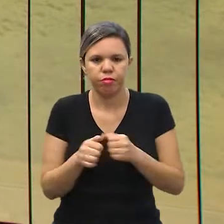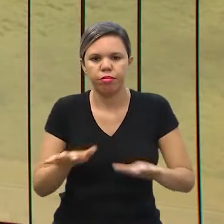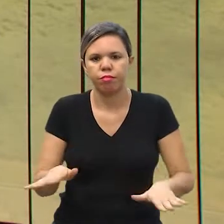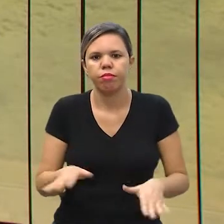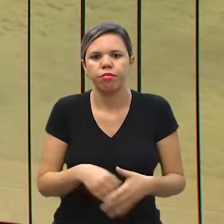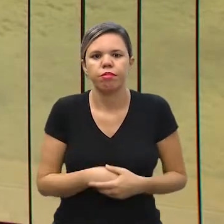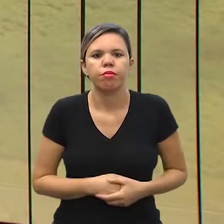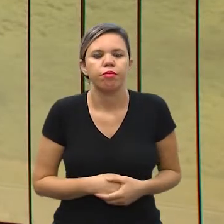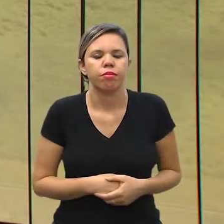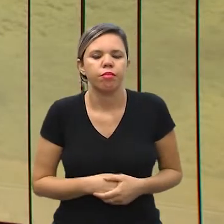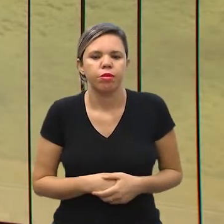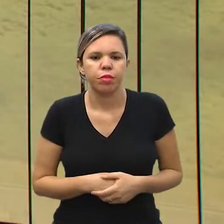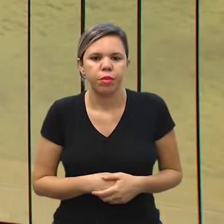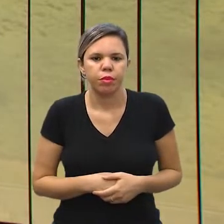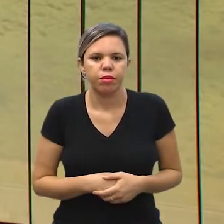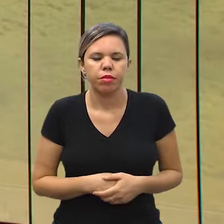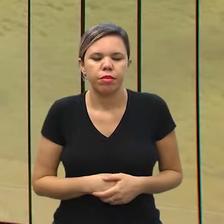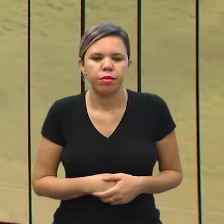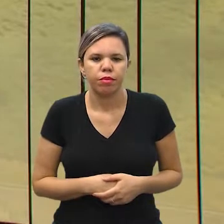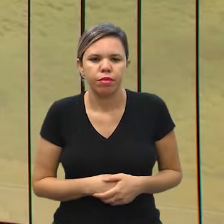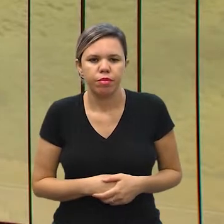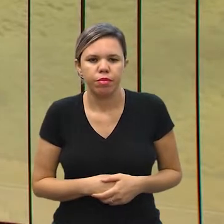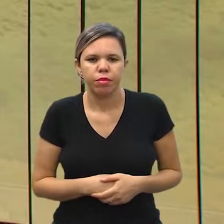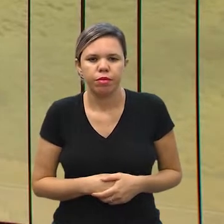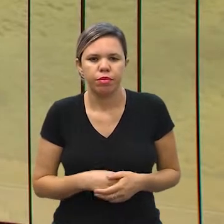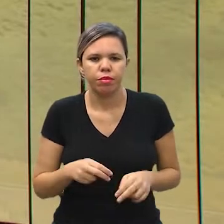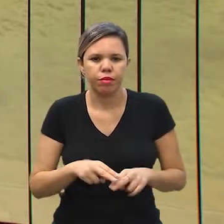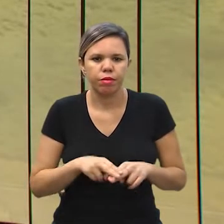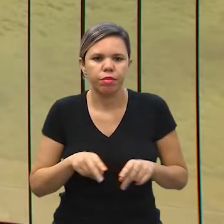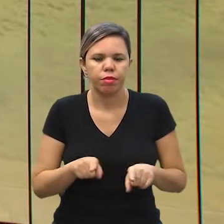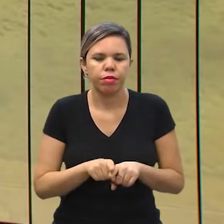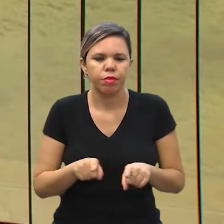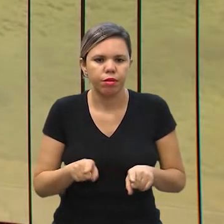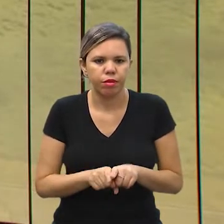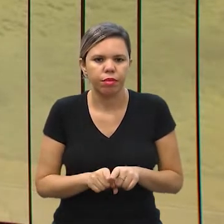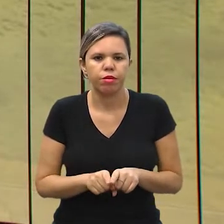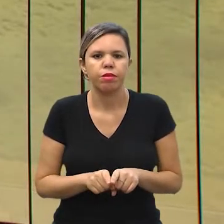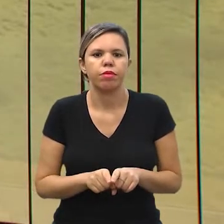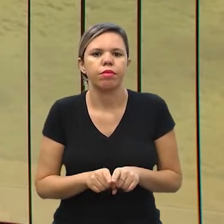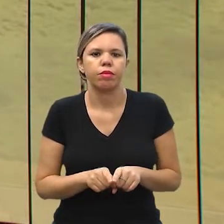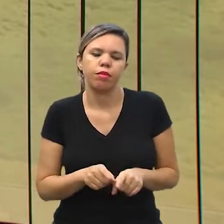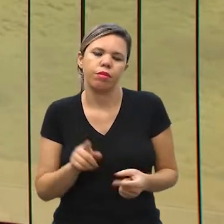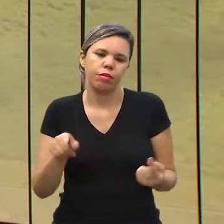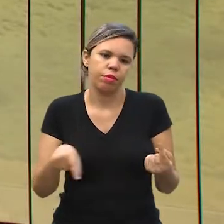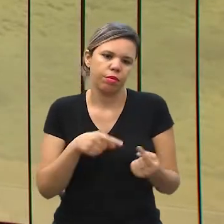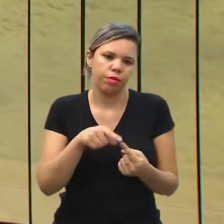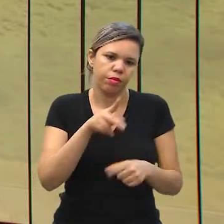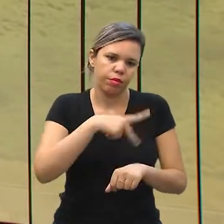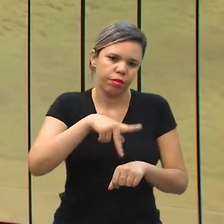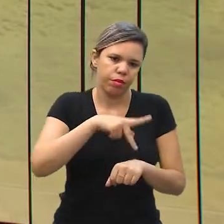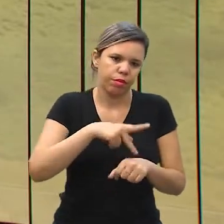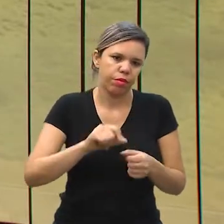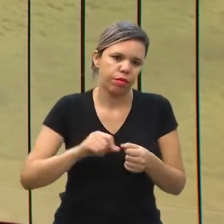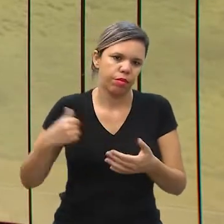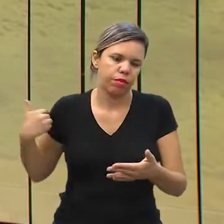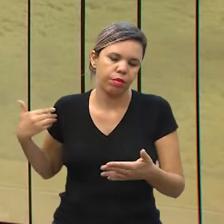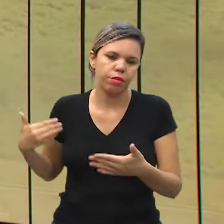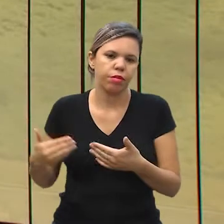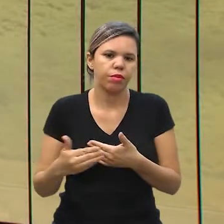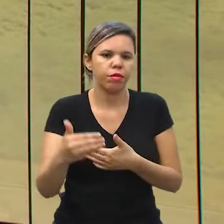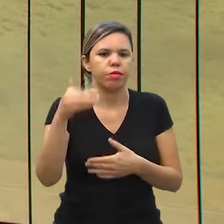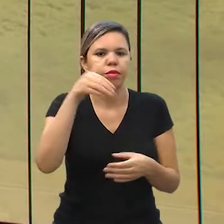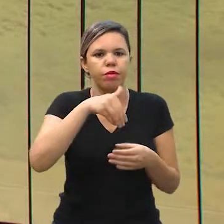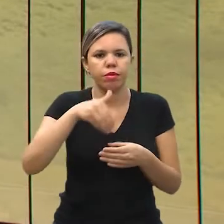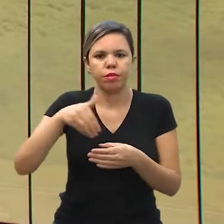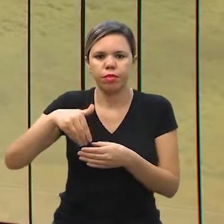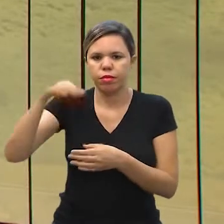pandemia mas sobretudo pela circunstância dos rumos que o país tomou desde as últimas